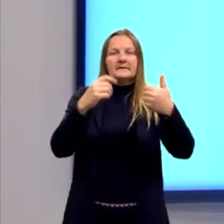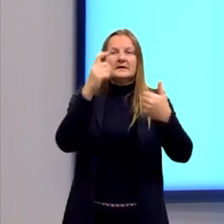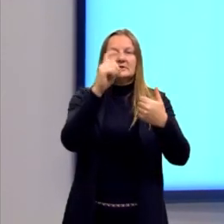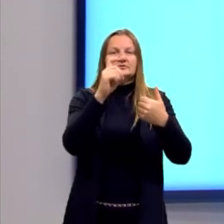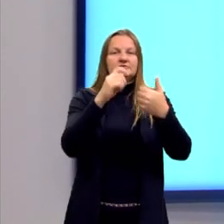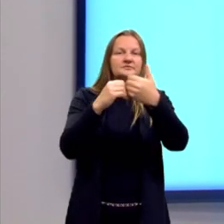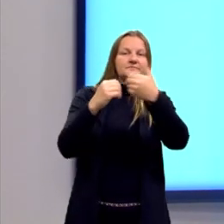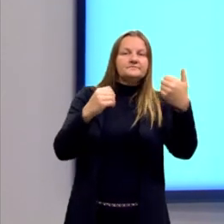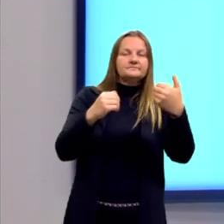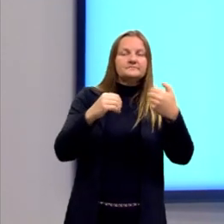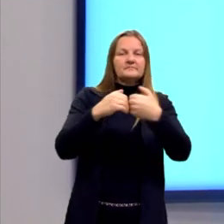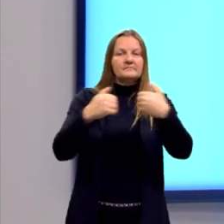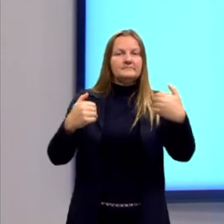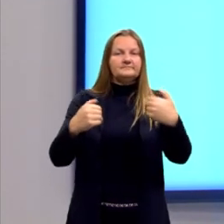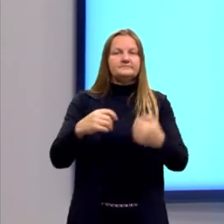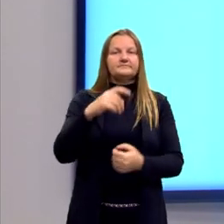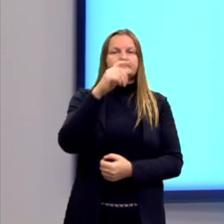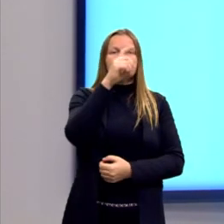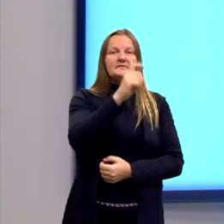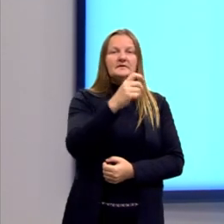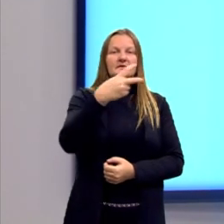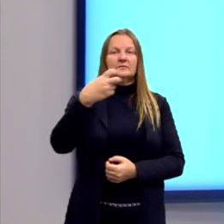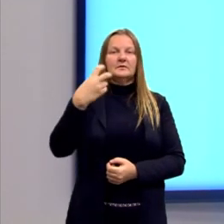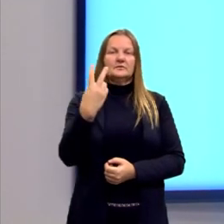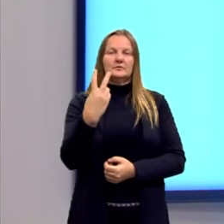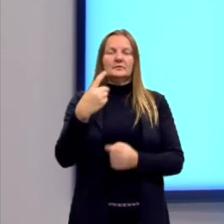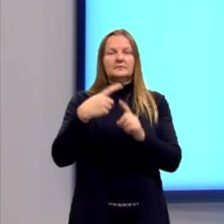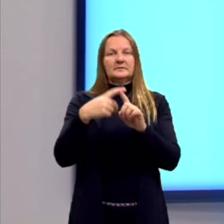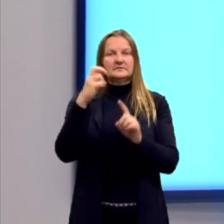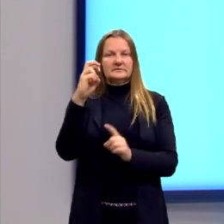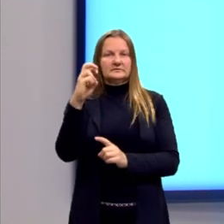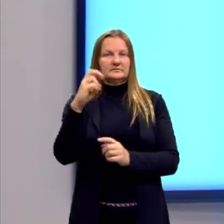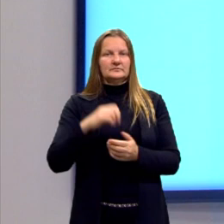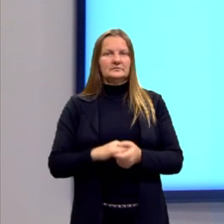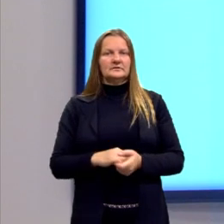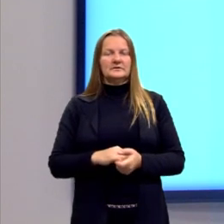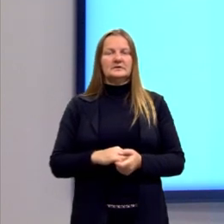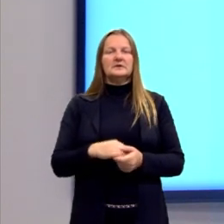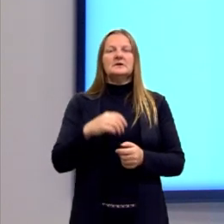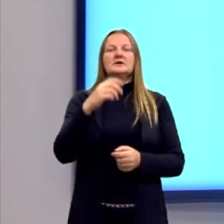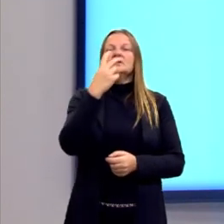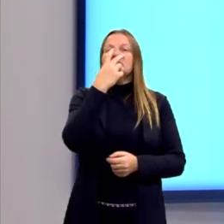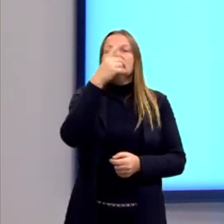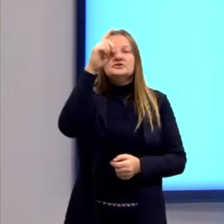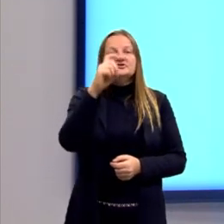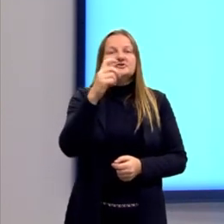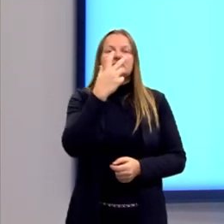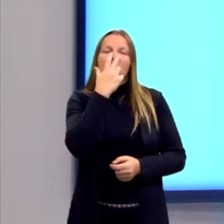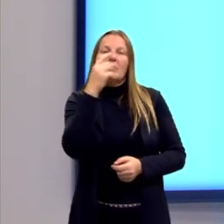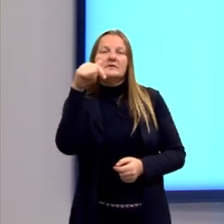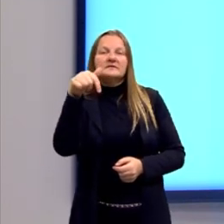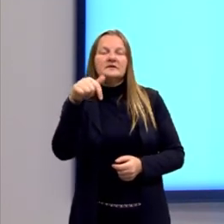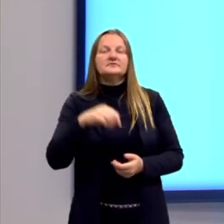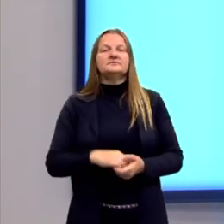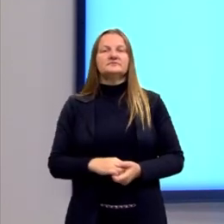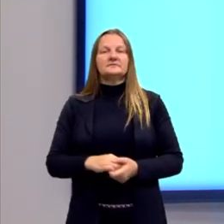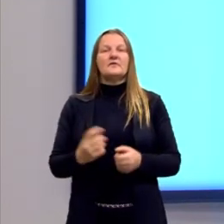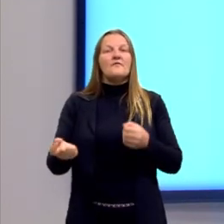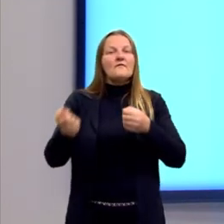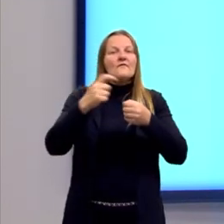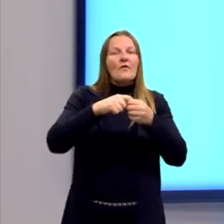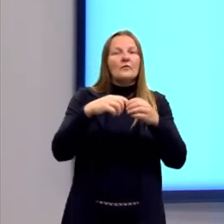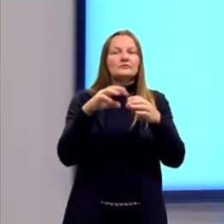x portanto x = 2 + 5 né então x Vale 7 E aí de novo